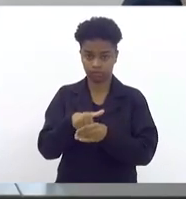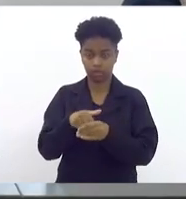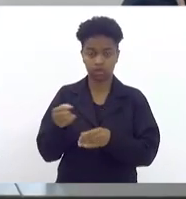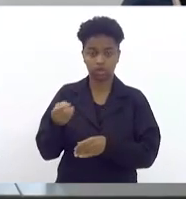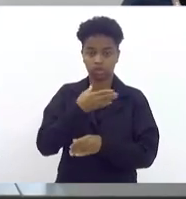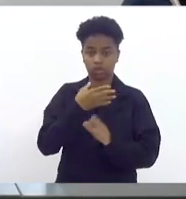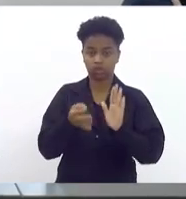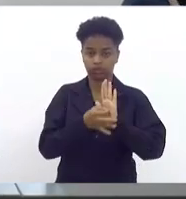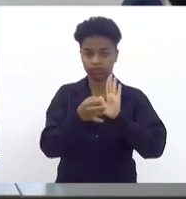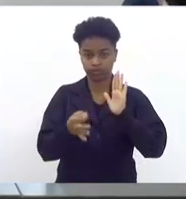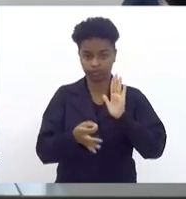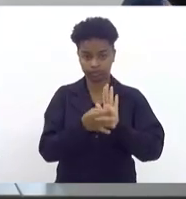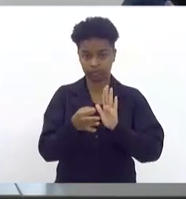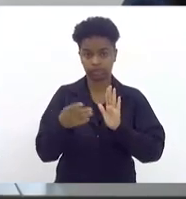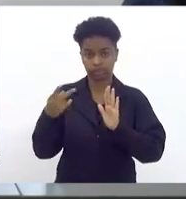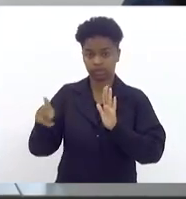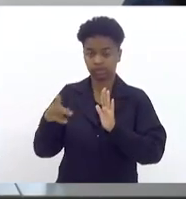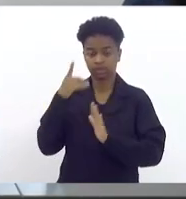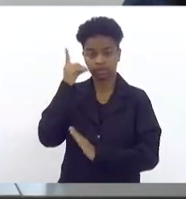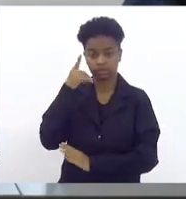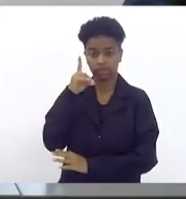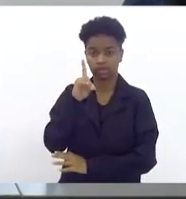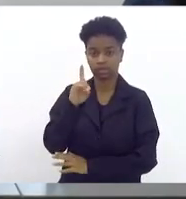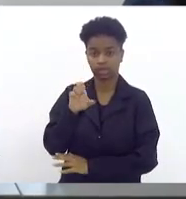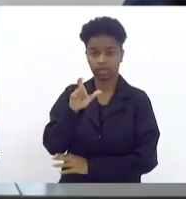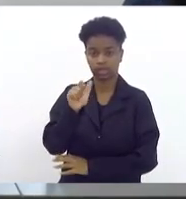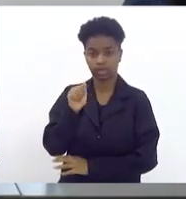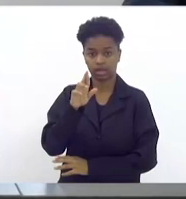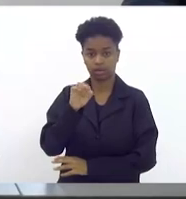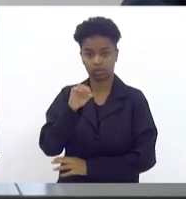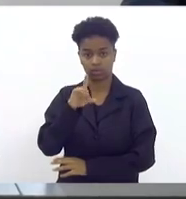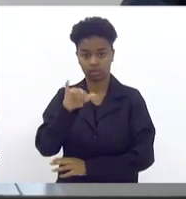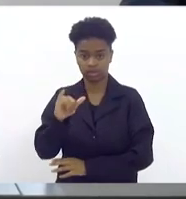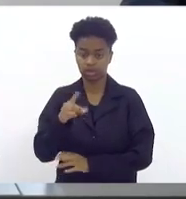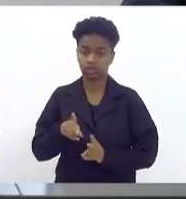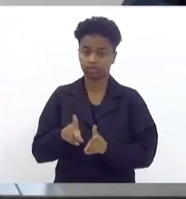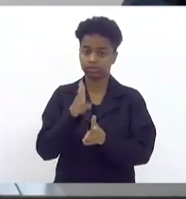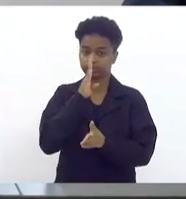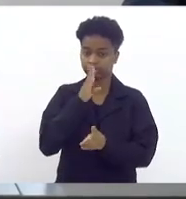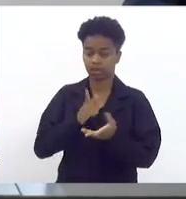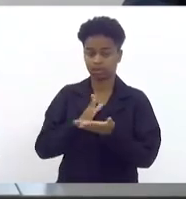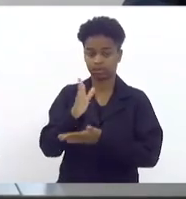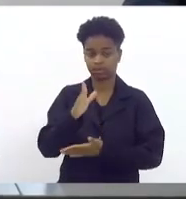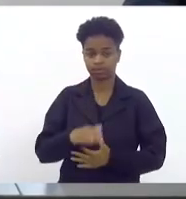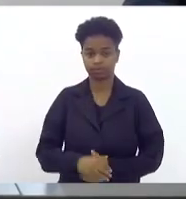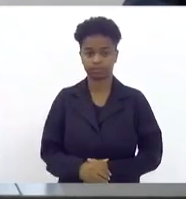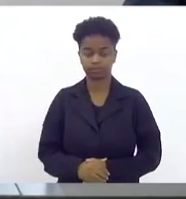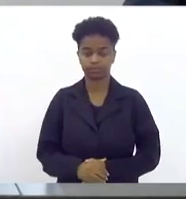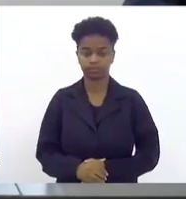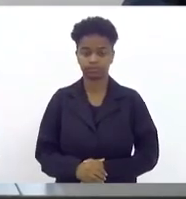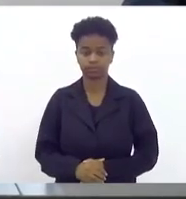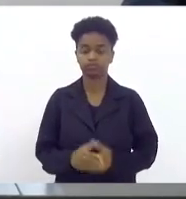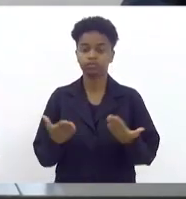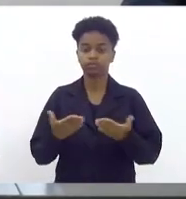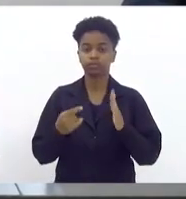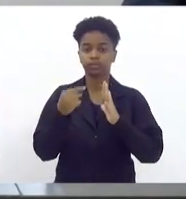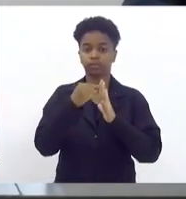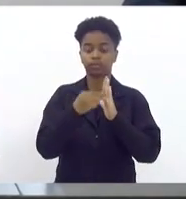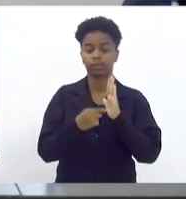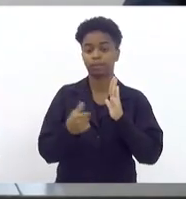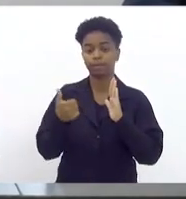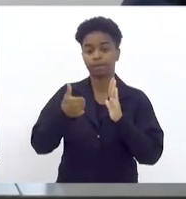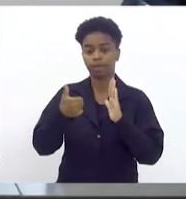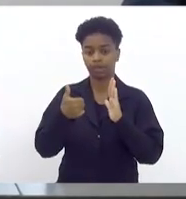novo parecer do deputado Guilherme Dallaroli, permaneçam como estão, aprovado. Vamos ao primeiro projeto